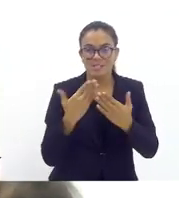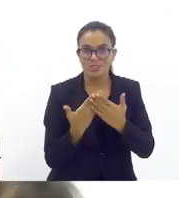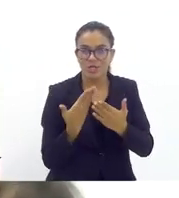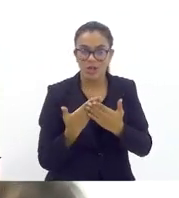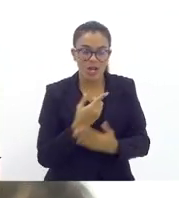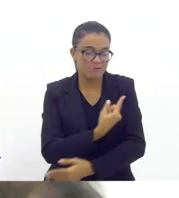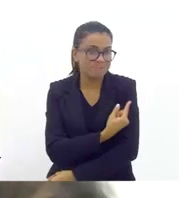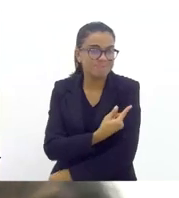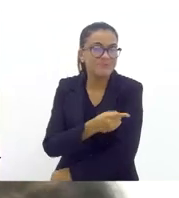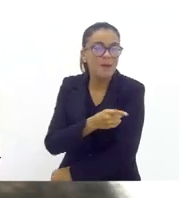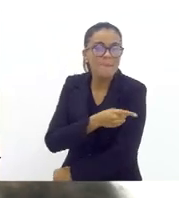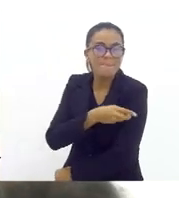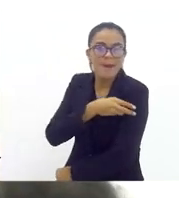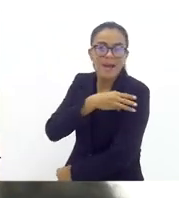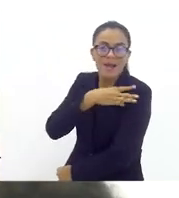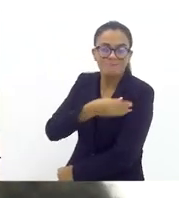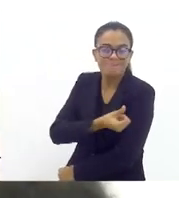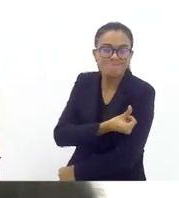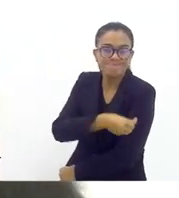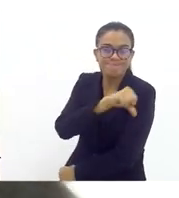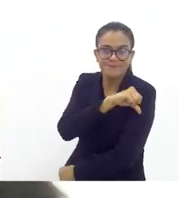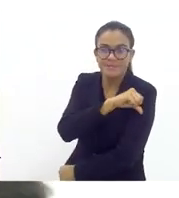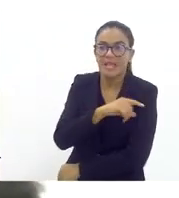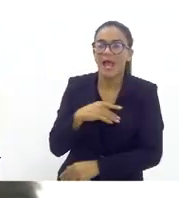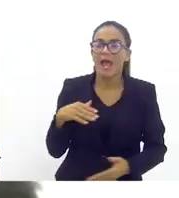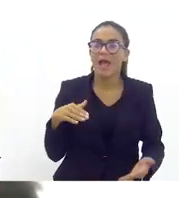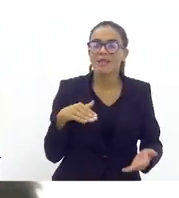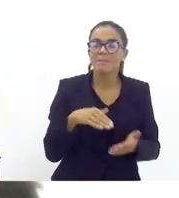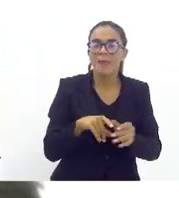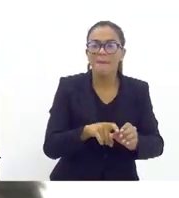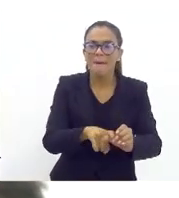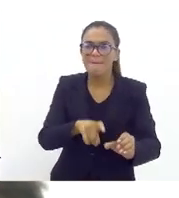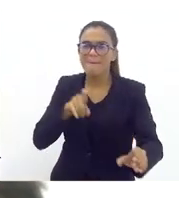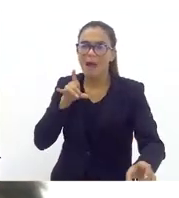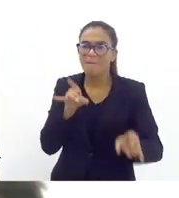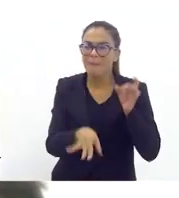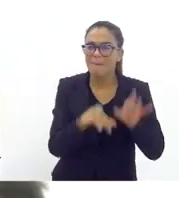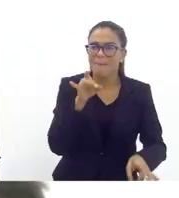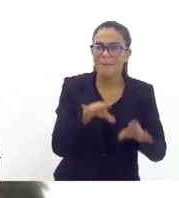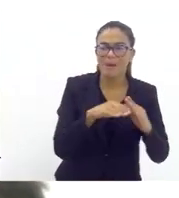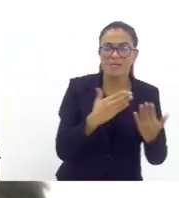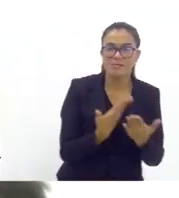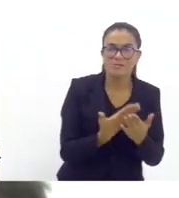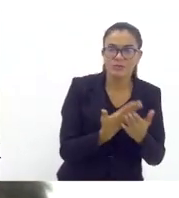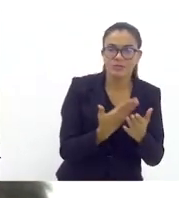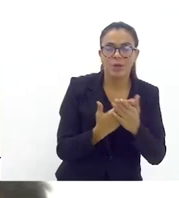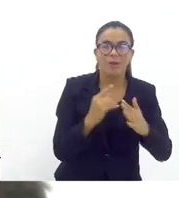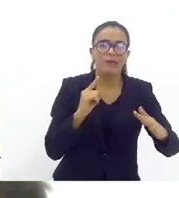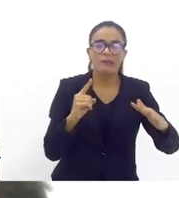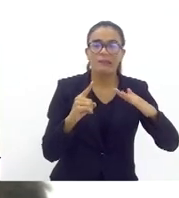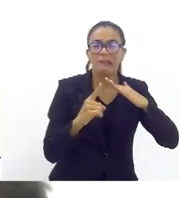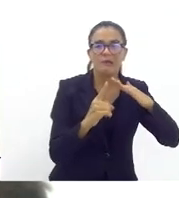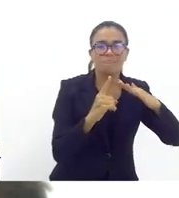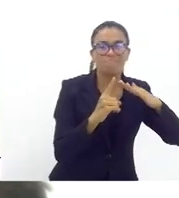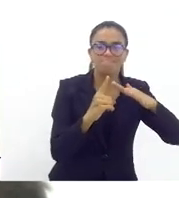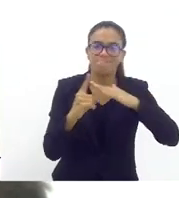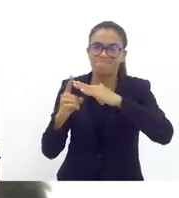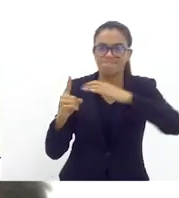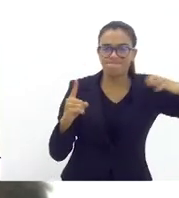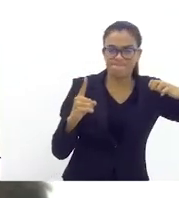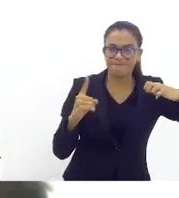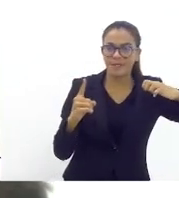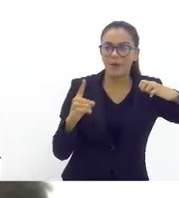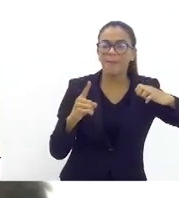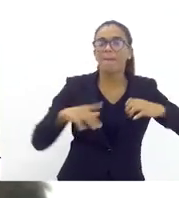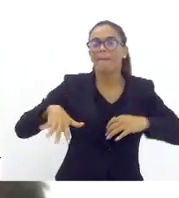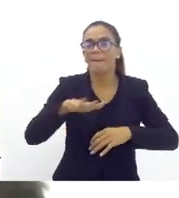básico e permanecer ali, o alto índice de evasão escolar também, e também os acessos inacessíveis que a gente possui no nosso mercado de